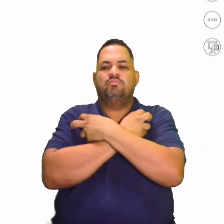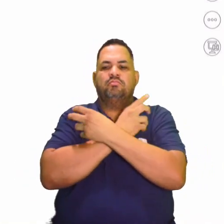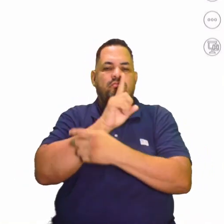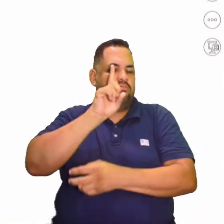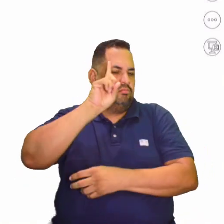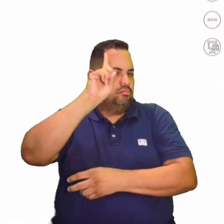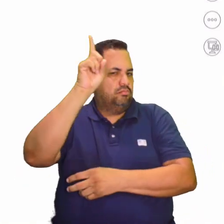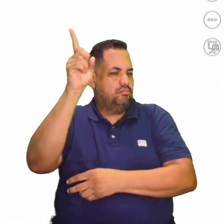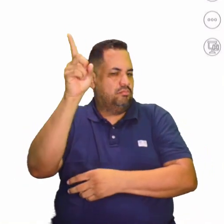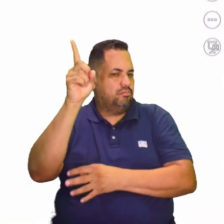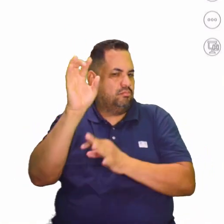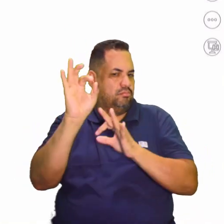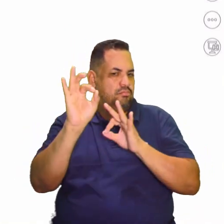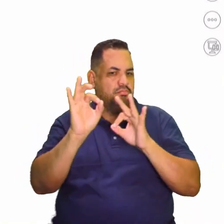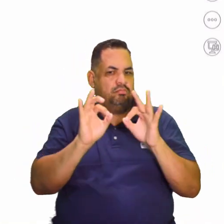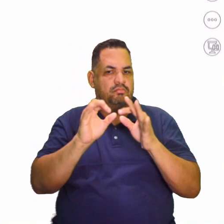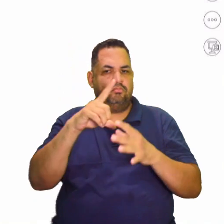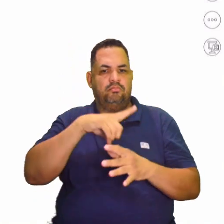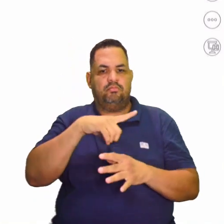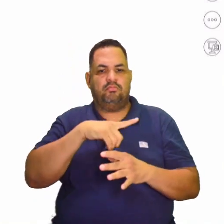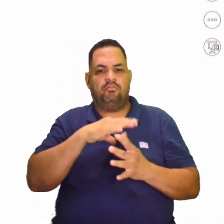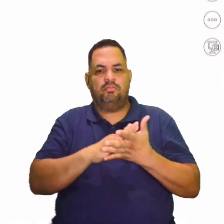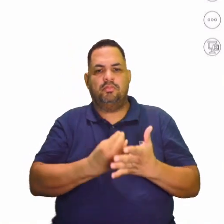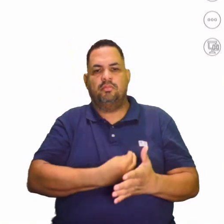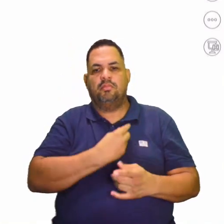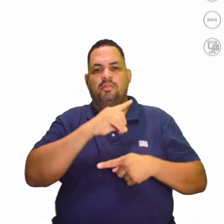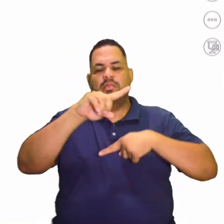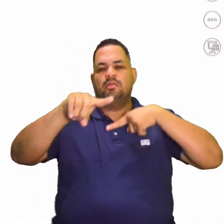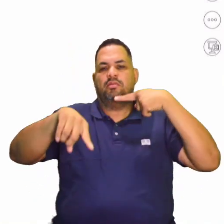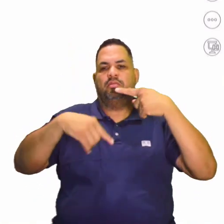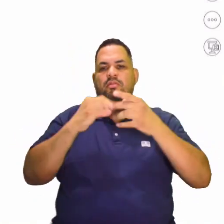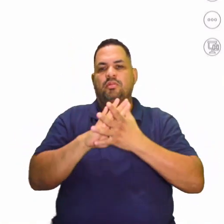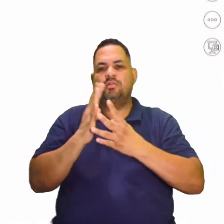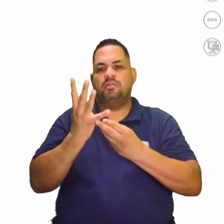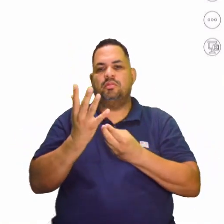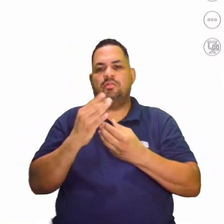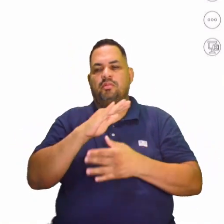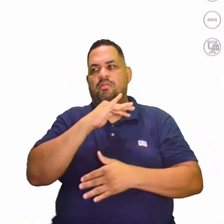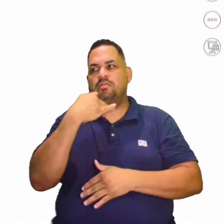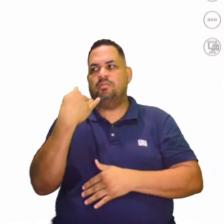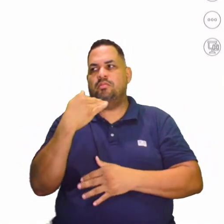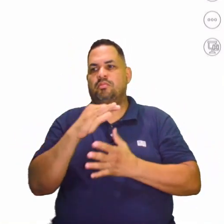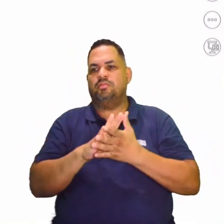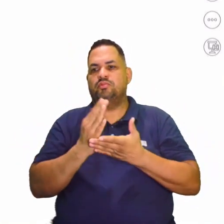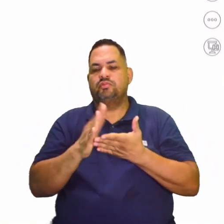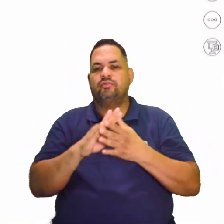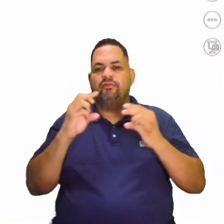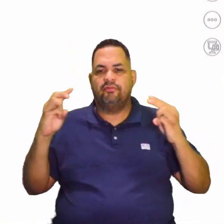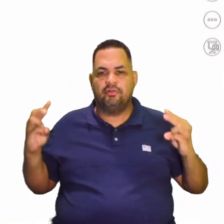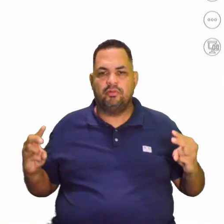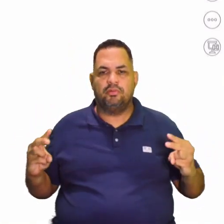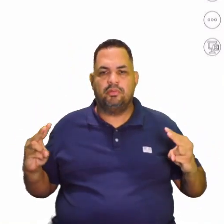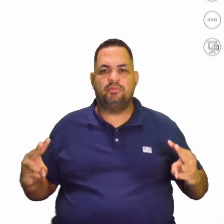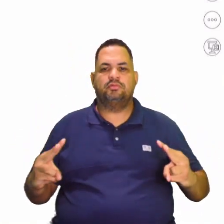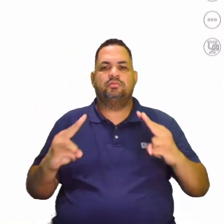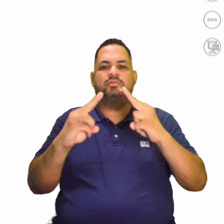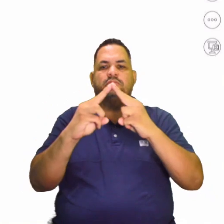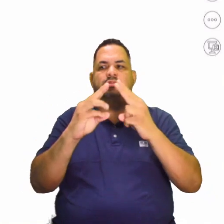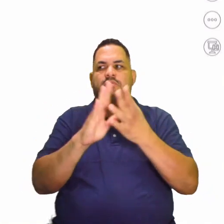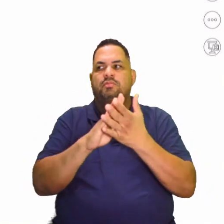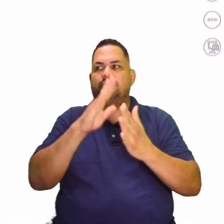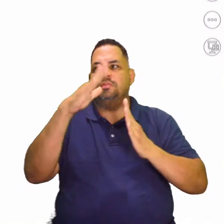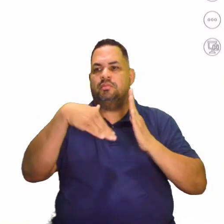era que havia vida após a morte, então tudo que foi construído, como as pirâmides, também